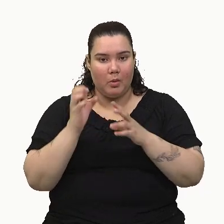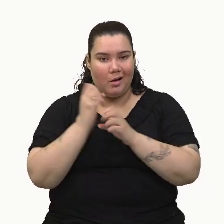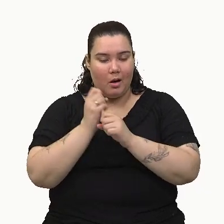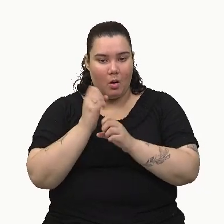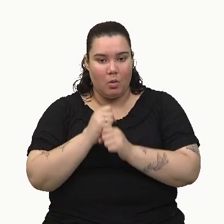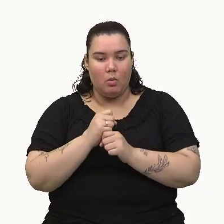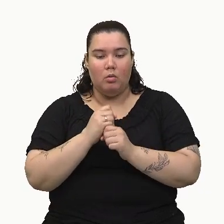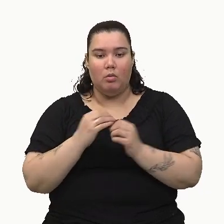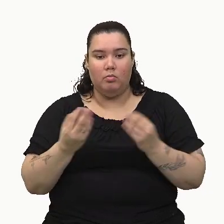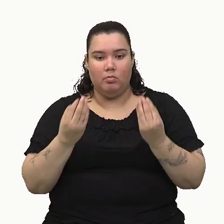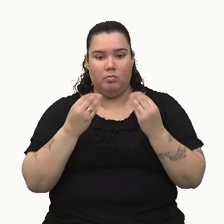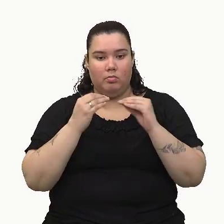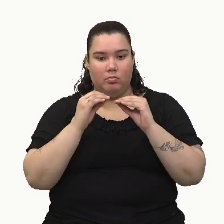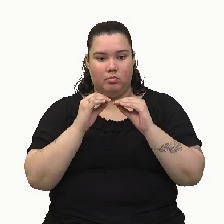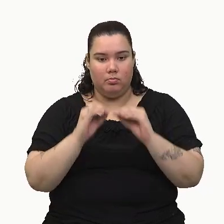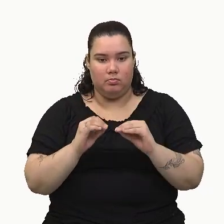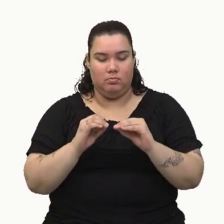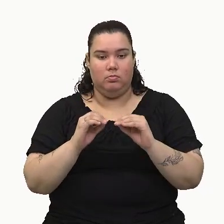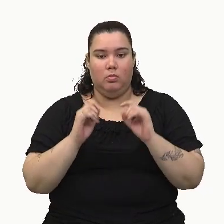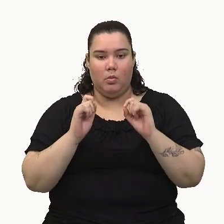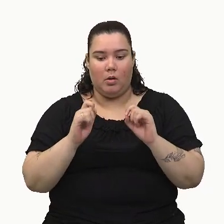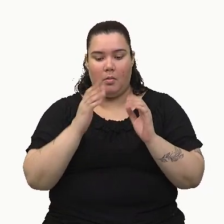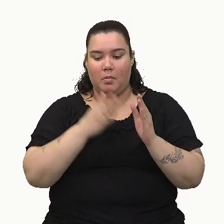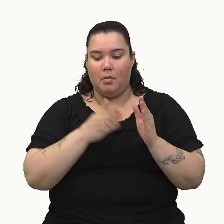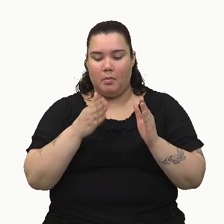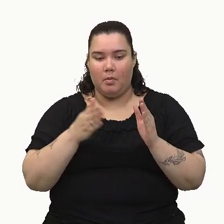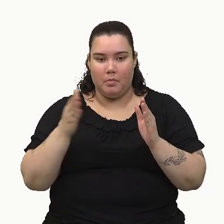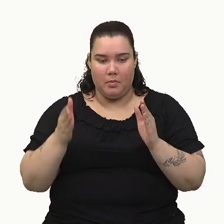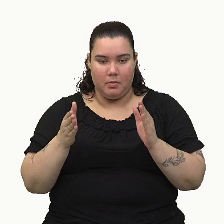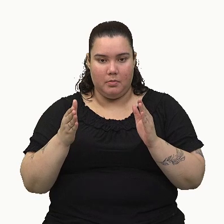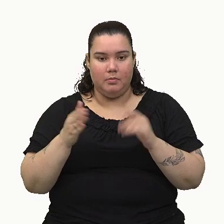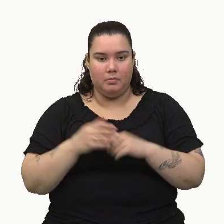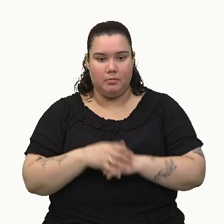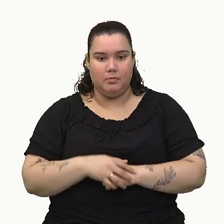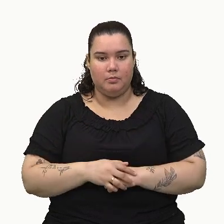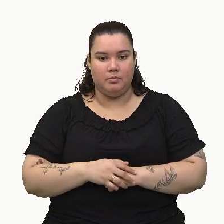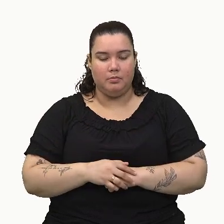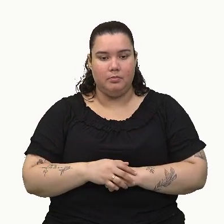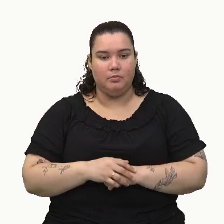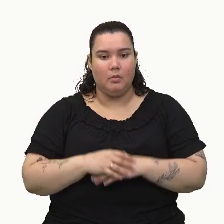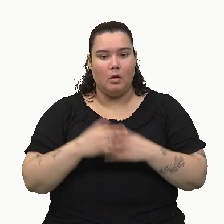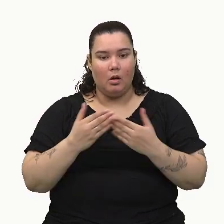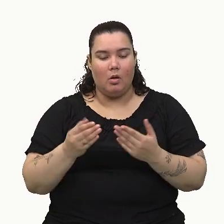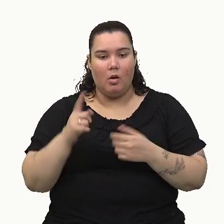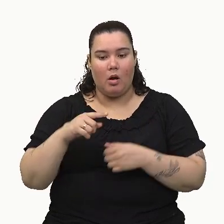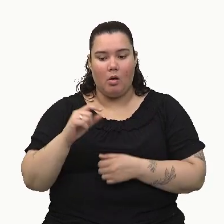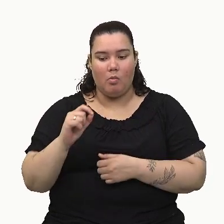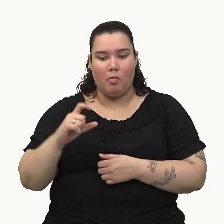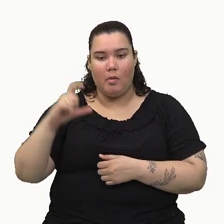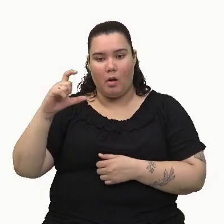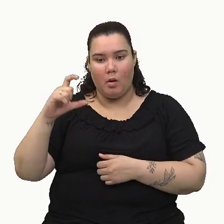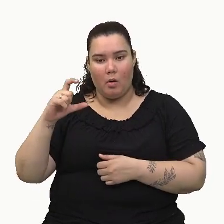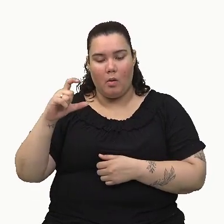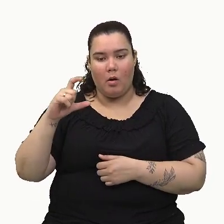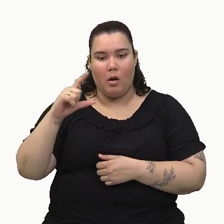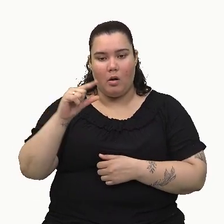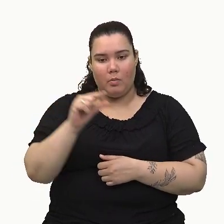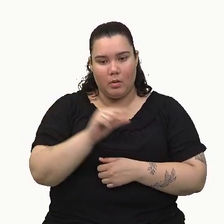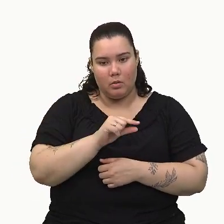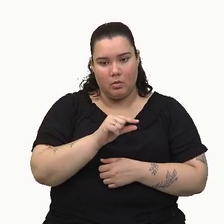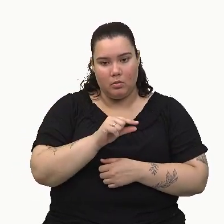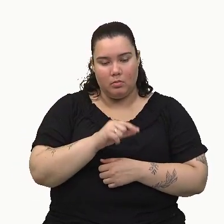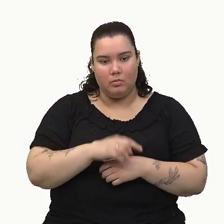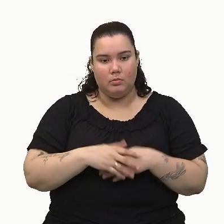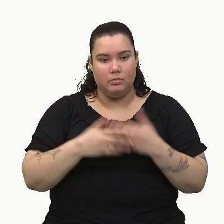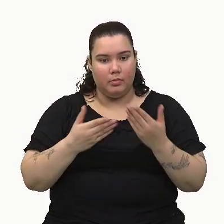escrevê-la de ordem decrescente, ou seja, os expoentes do maior para o menor. Então, aqui nesse